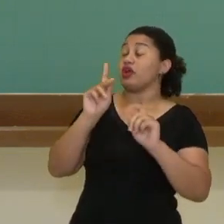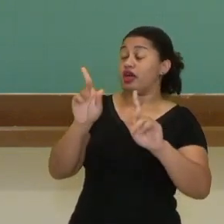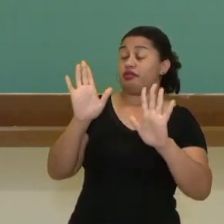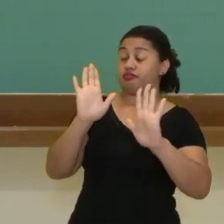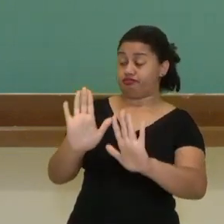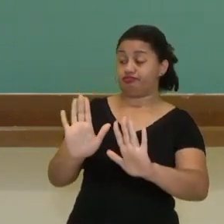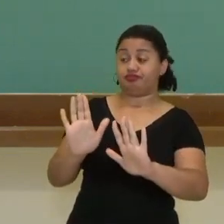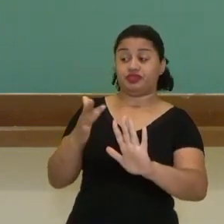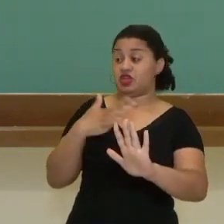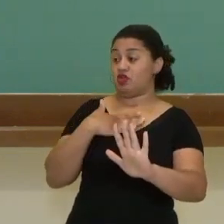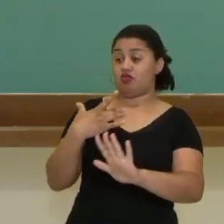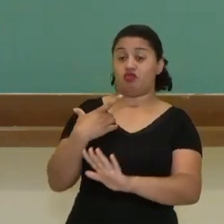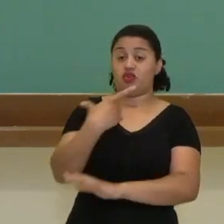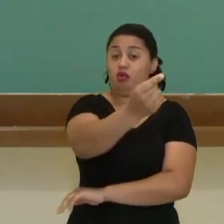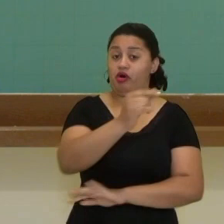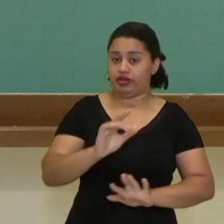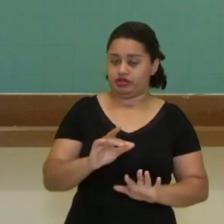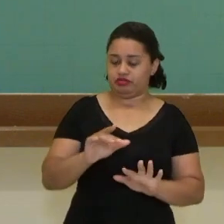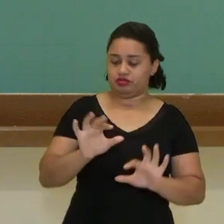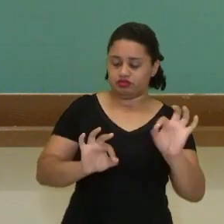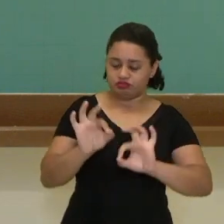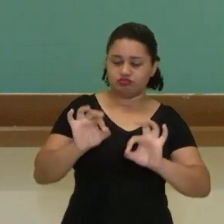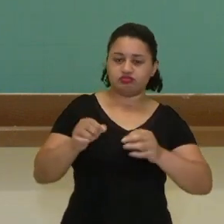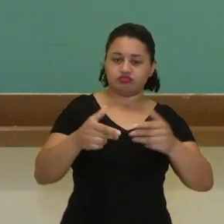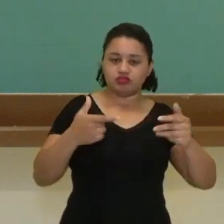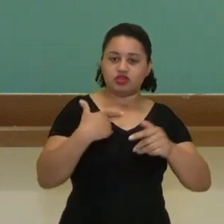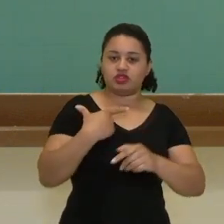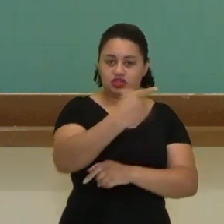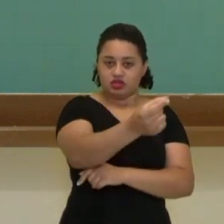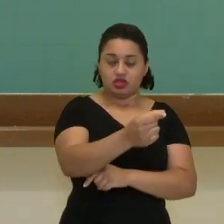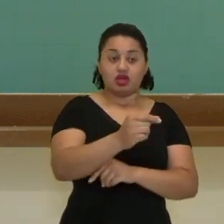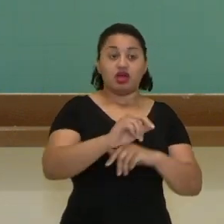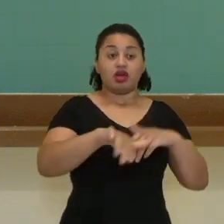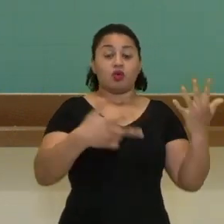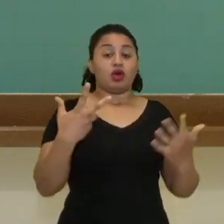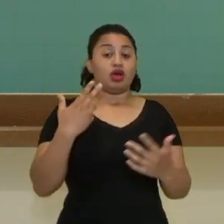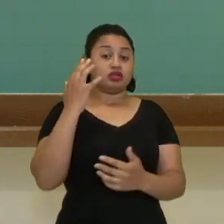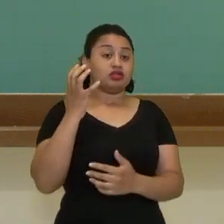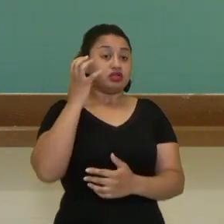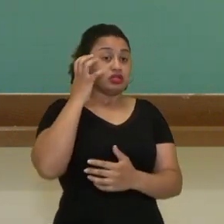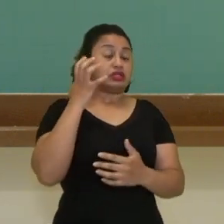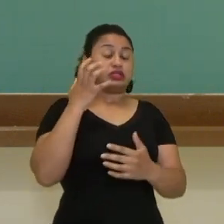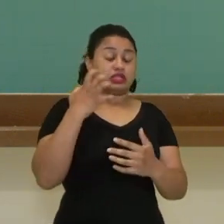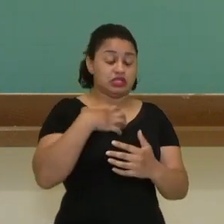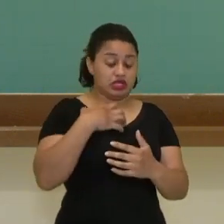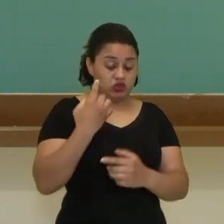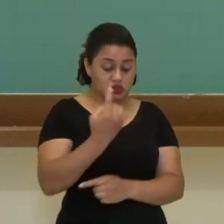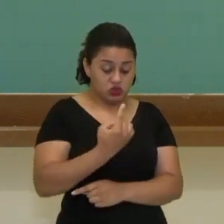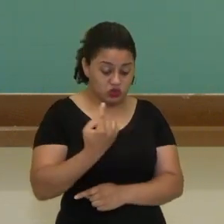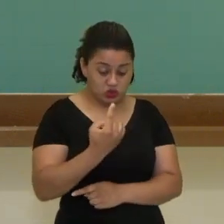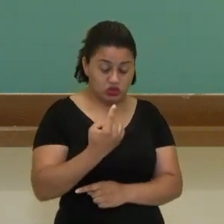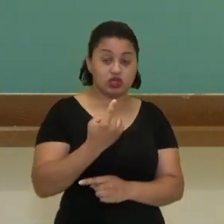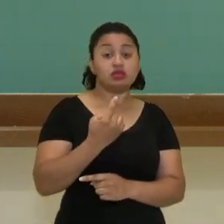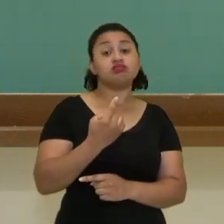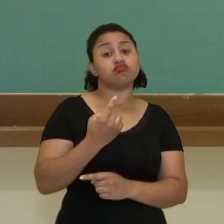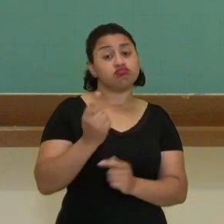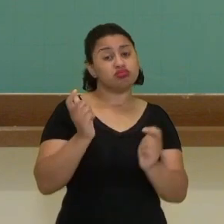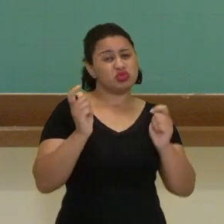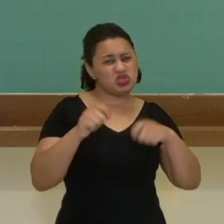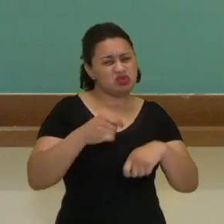as malas e vai embora. E nesse momento em que o Vincent se vê só, surtado, provavelmente